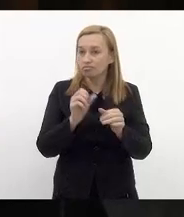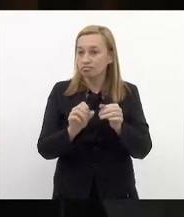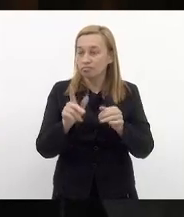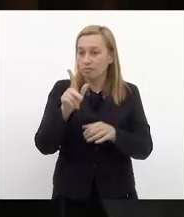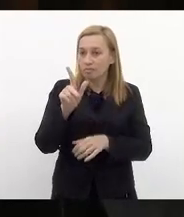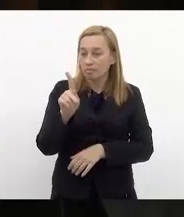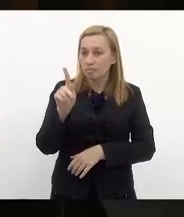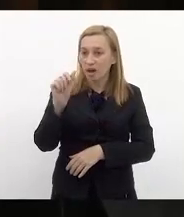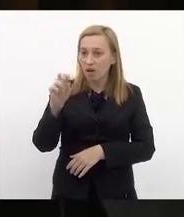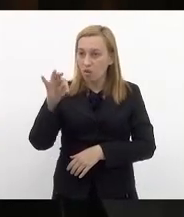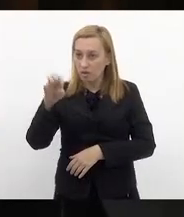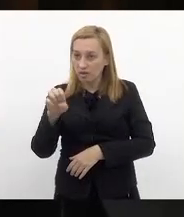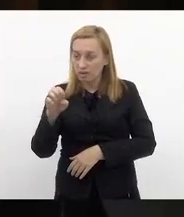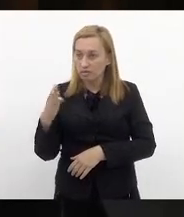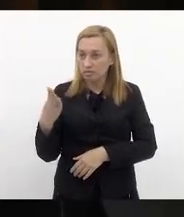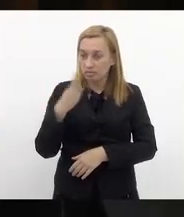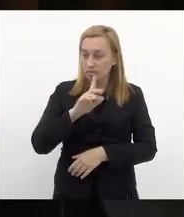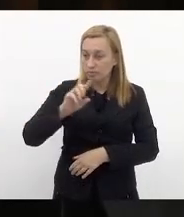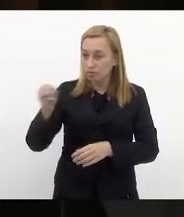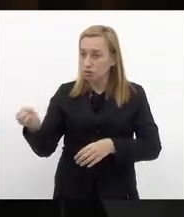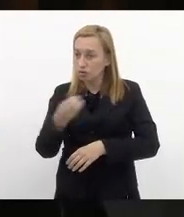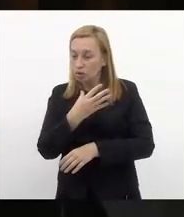pacote de maldades para os novos servidores